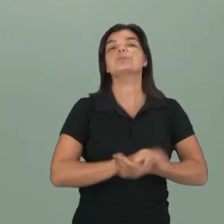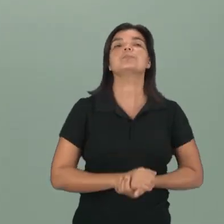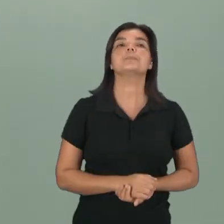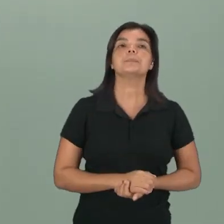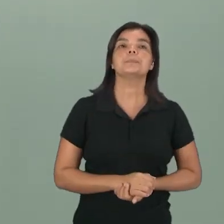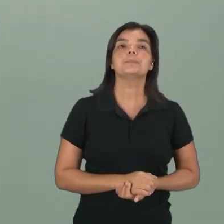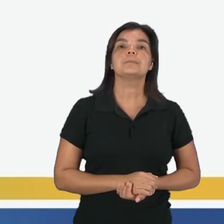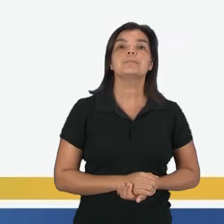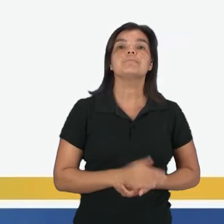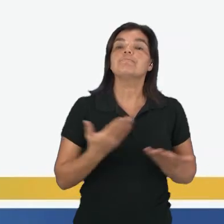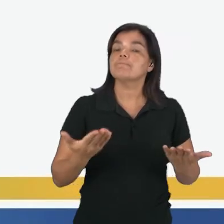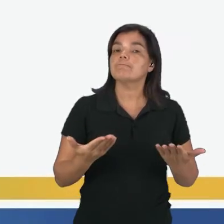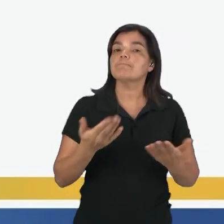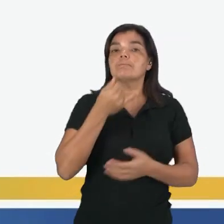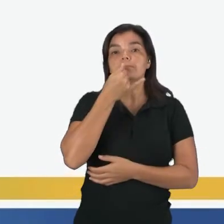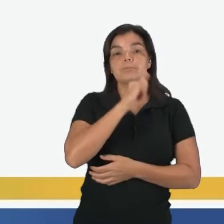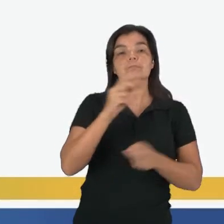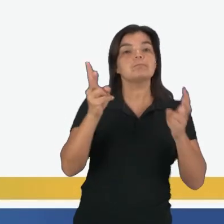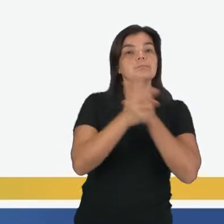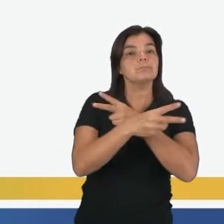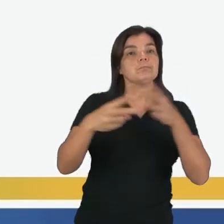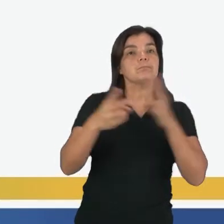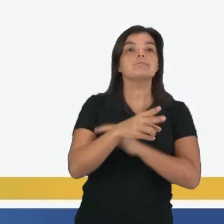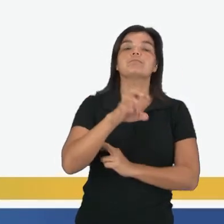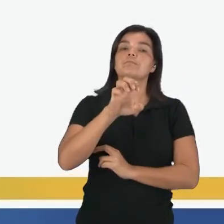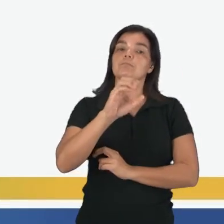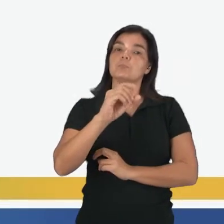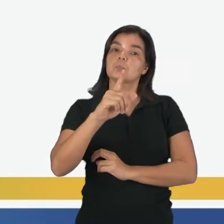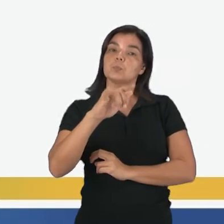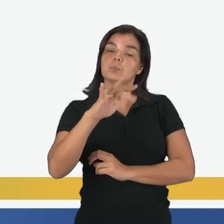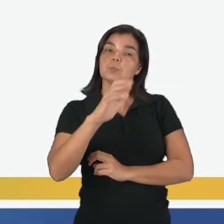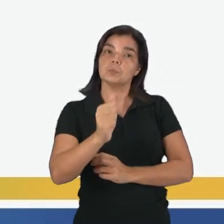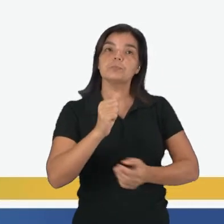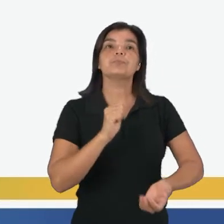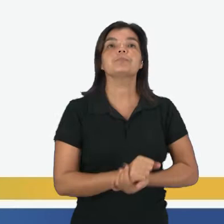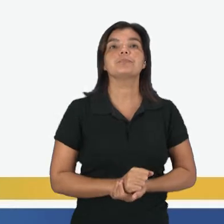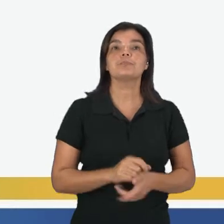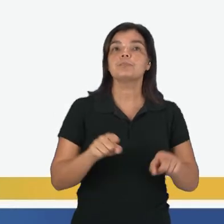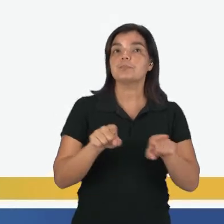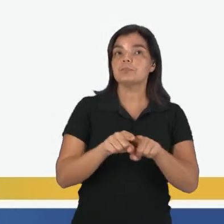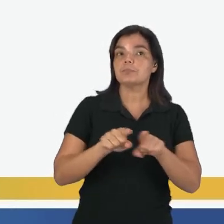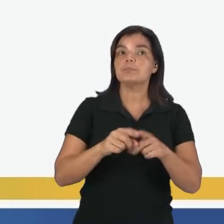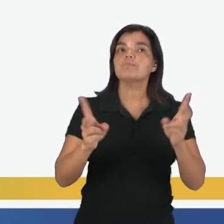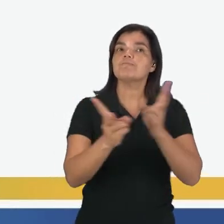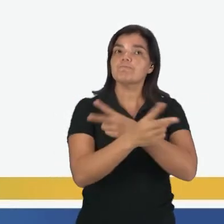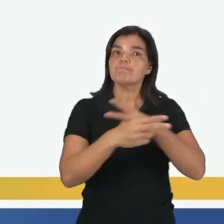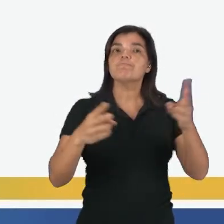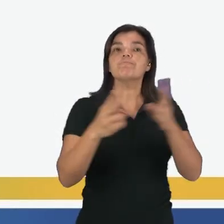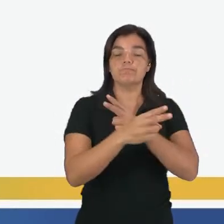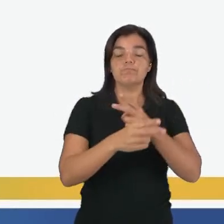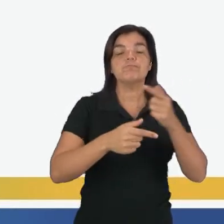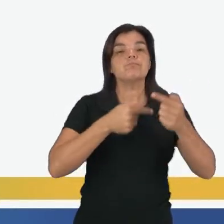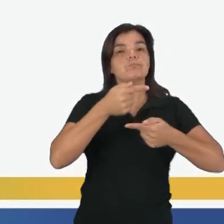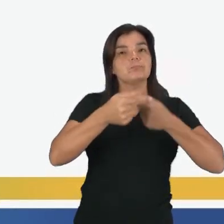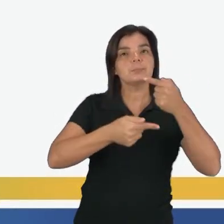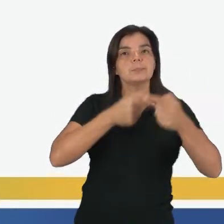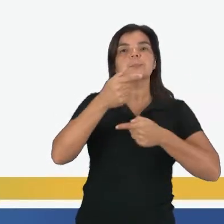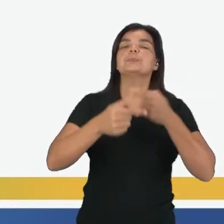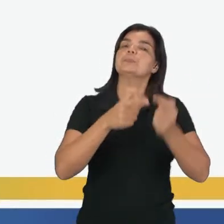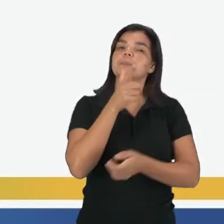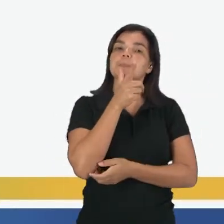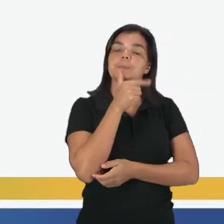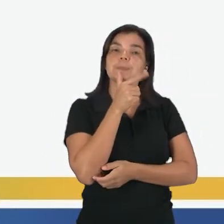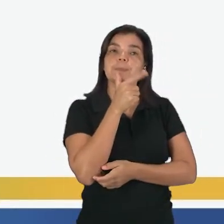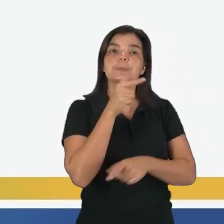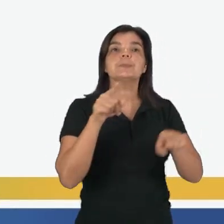rurais. E aí a eólica, aproveitando a energia dos ventos, os cataventos servem para adicionar bombas d'água,